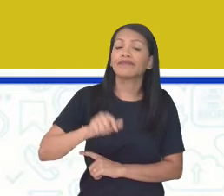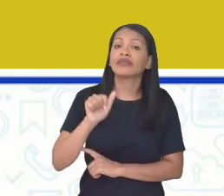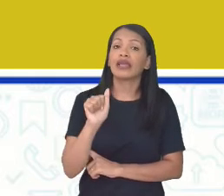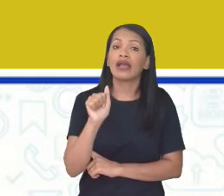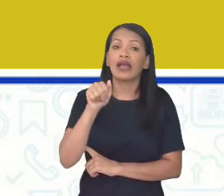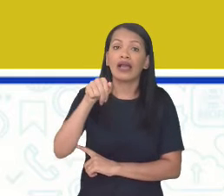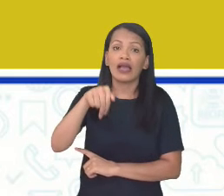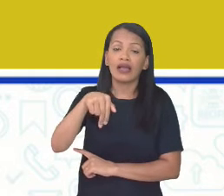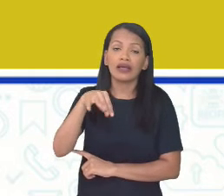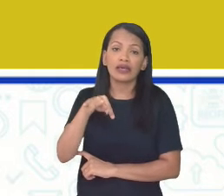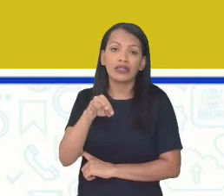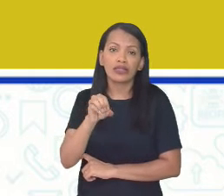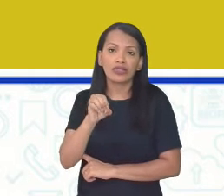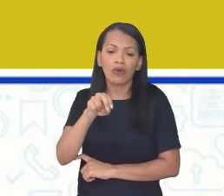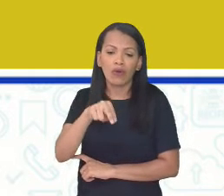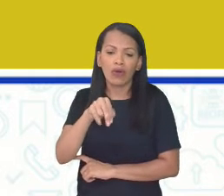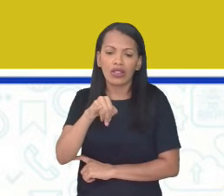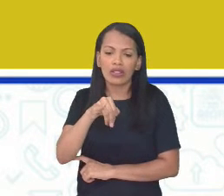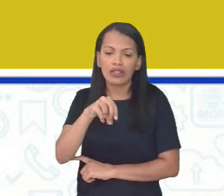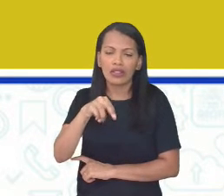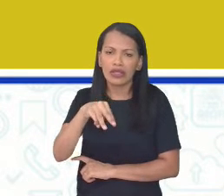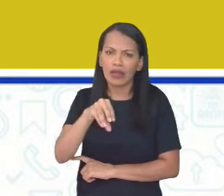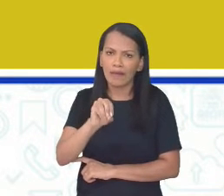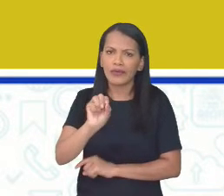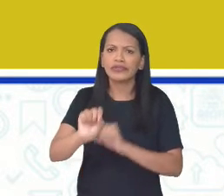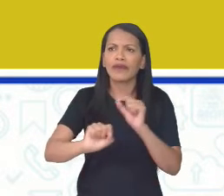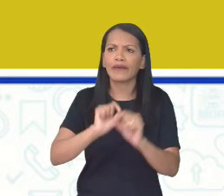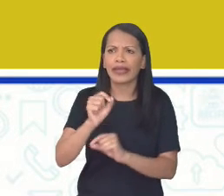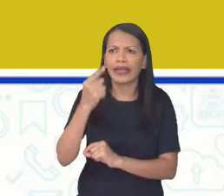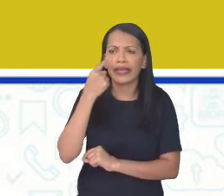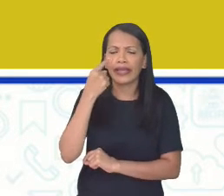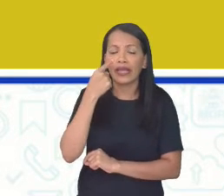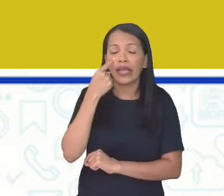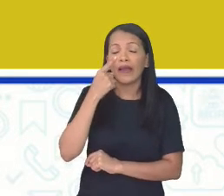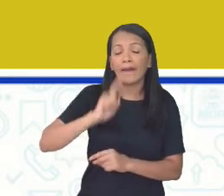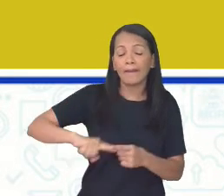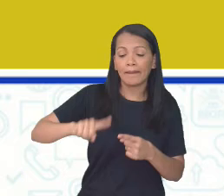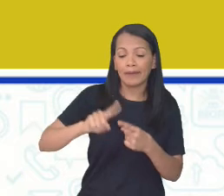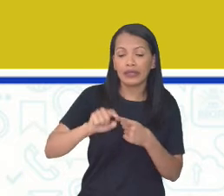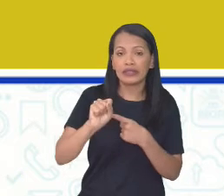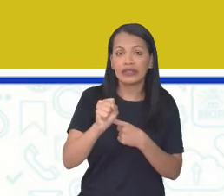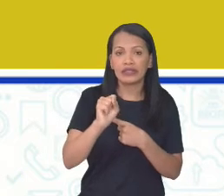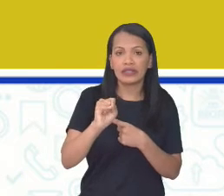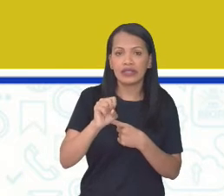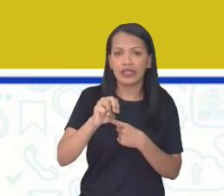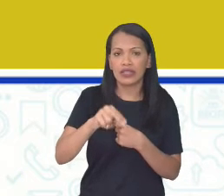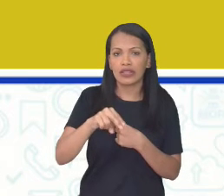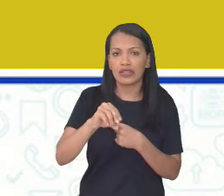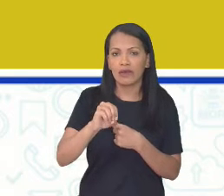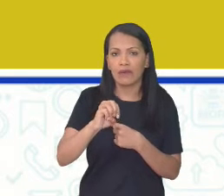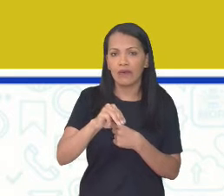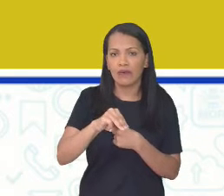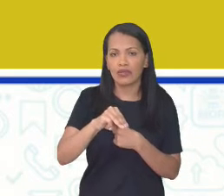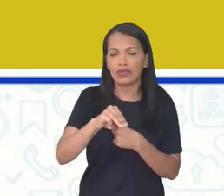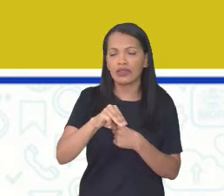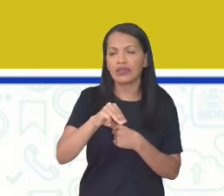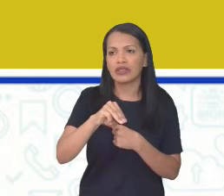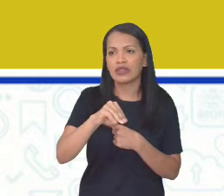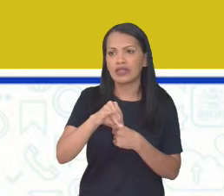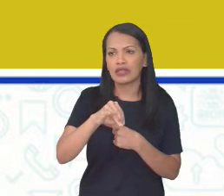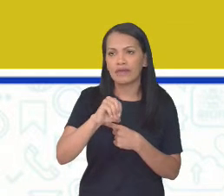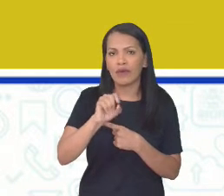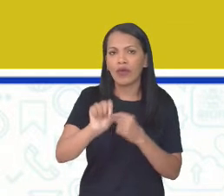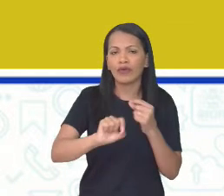Pois é, pessoal. Então, os sinônimos e antônimos, eles representam isso, né? Esse peso, essa força que pode